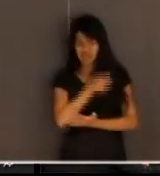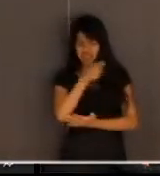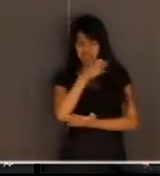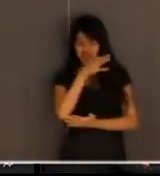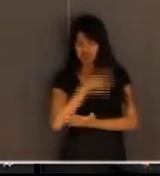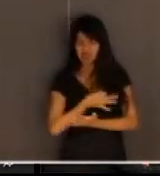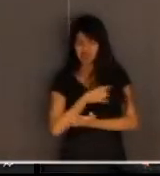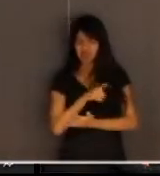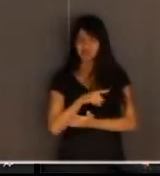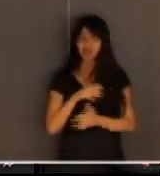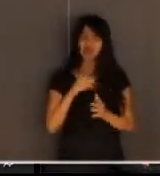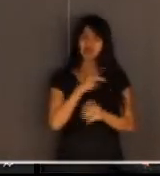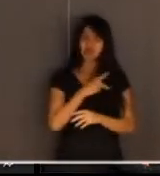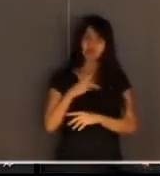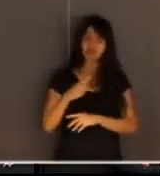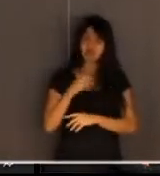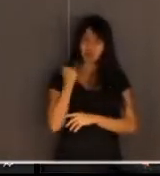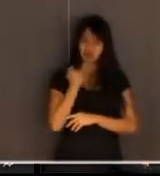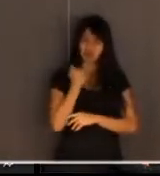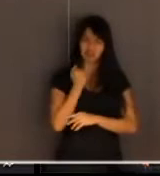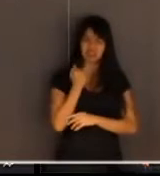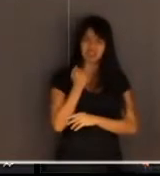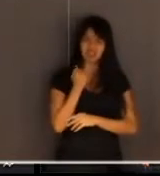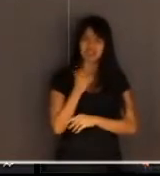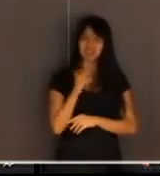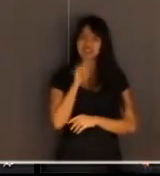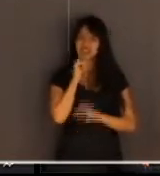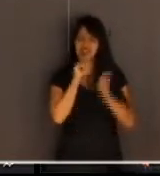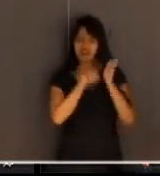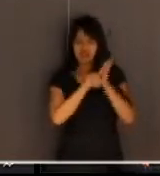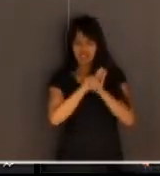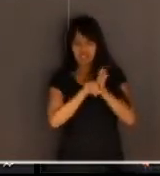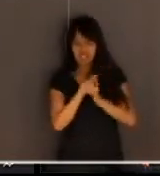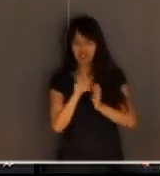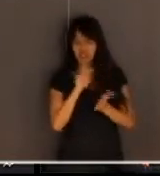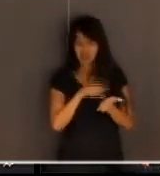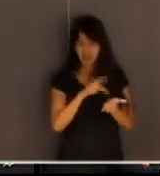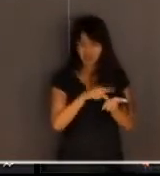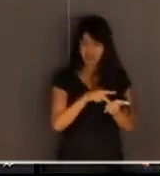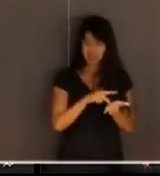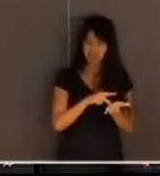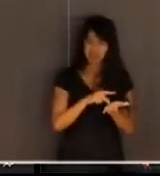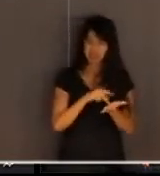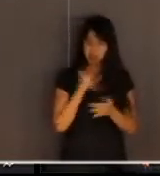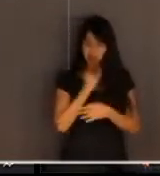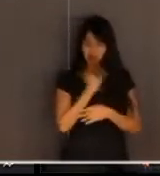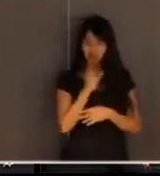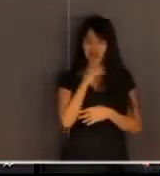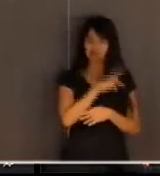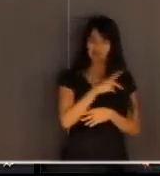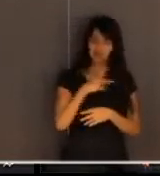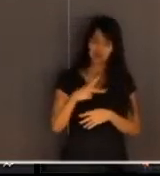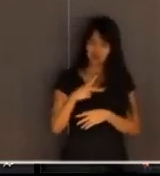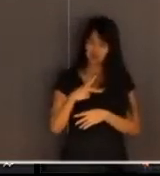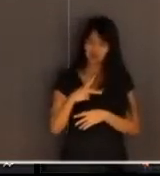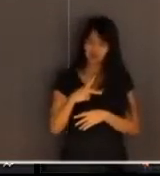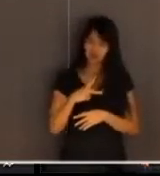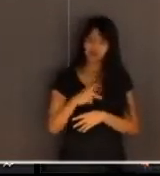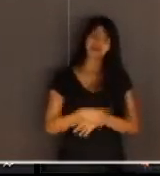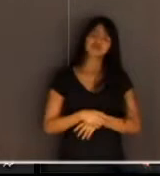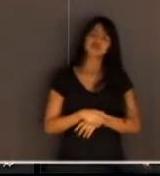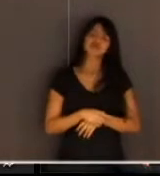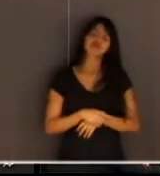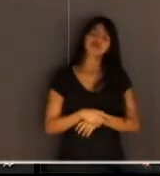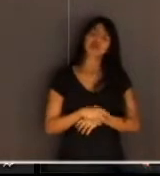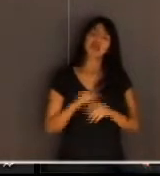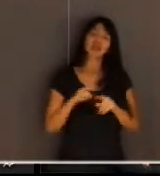penal. De dizer que a averiguação da verdade não é um valor preponderante no processo penal. E muitos